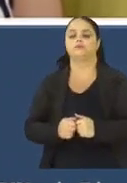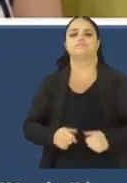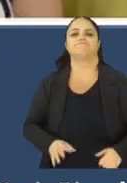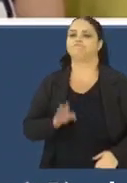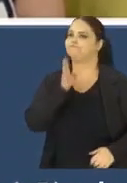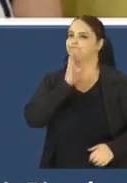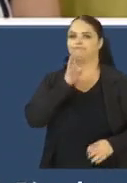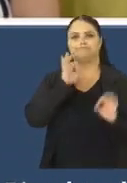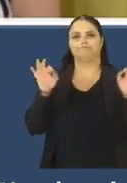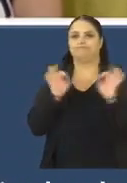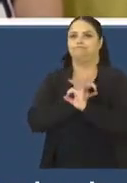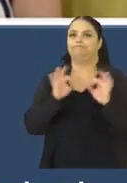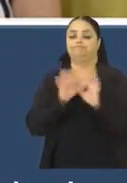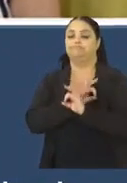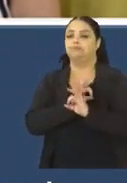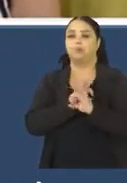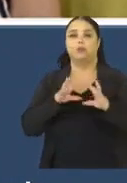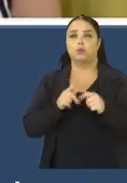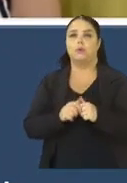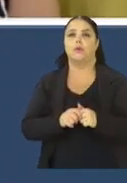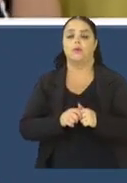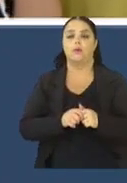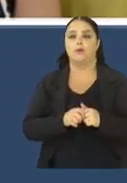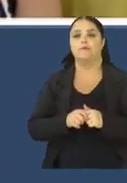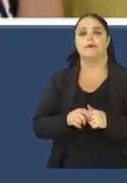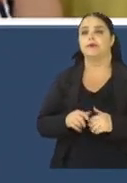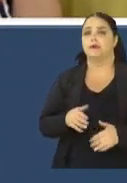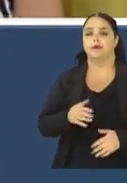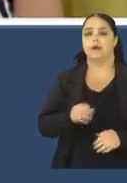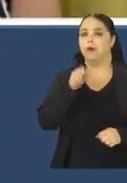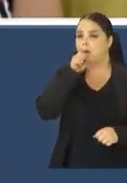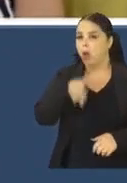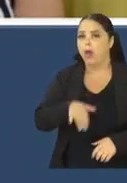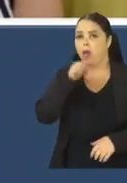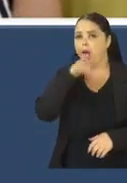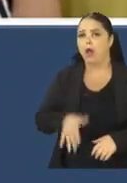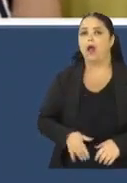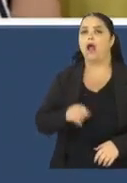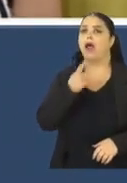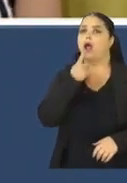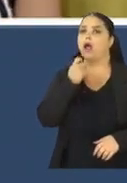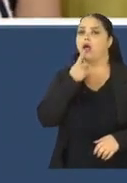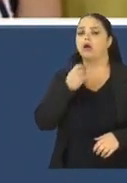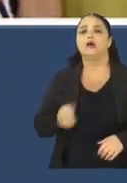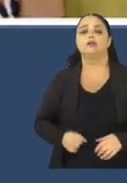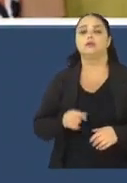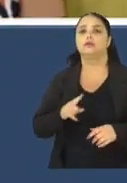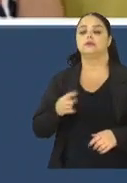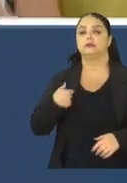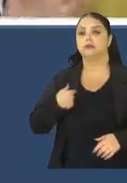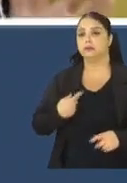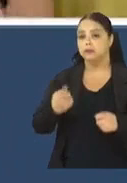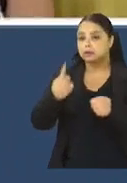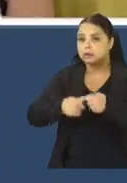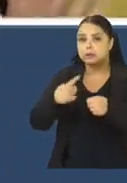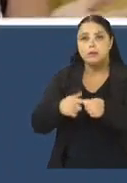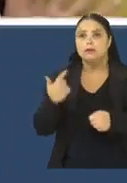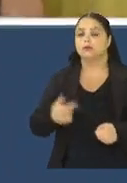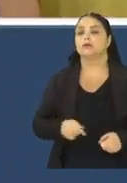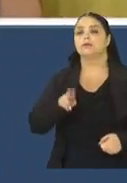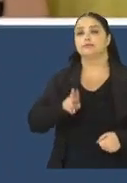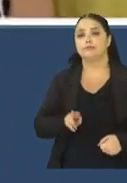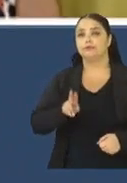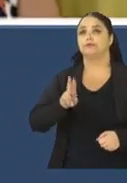não conhecia ninguém não conhecia ninguém não abriu o olho só vomitava sangue meu pai do céu e na minha cidade não tem o